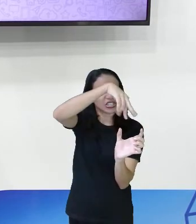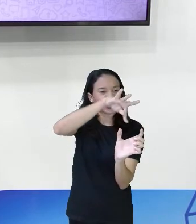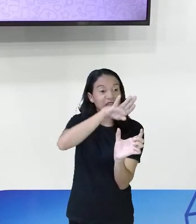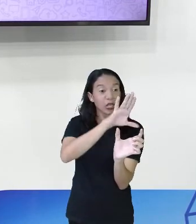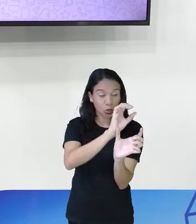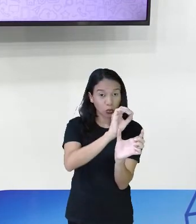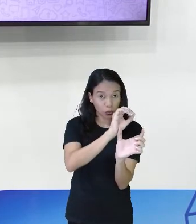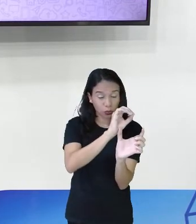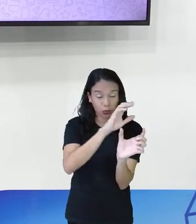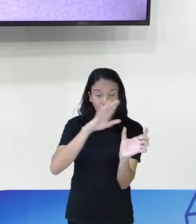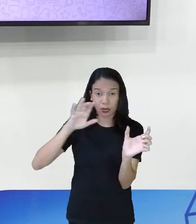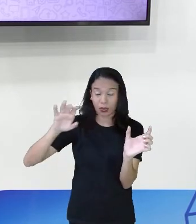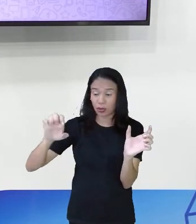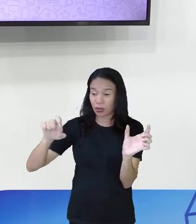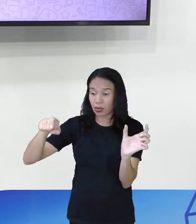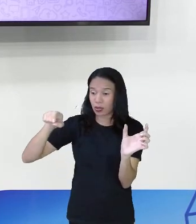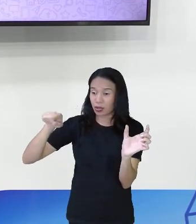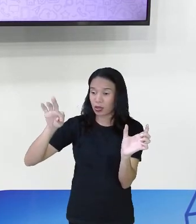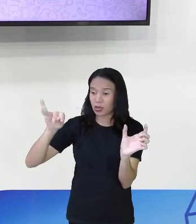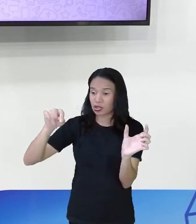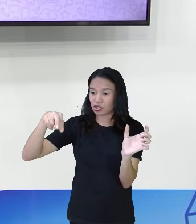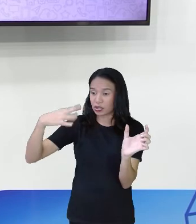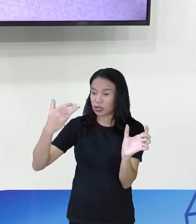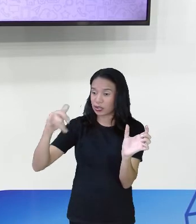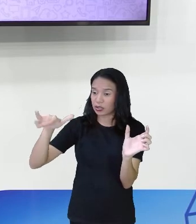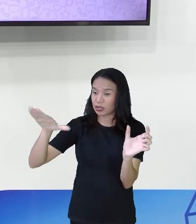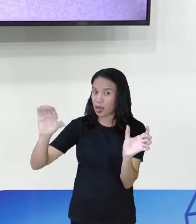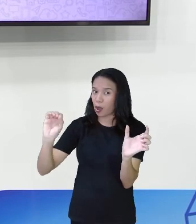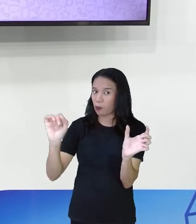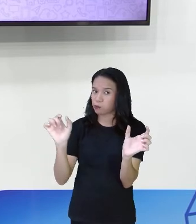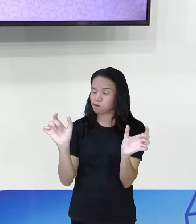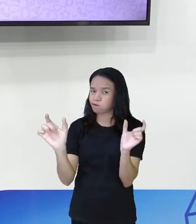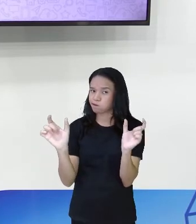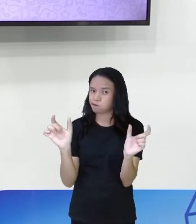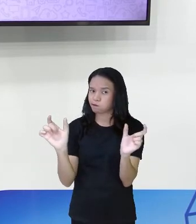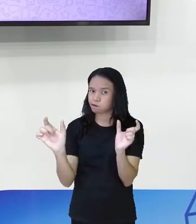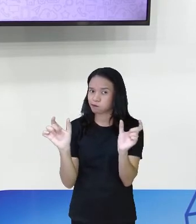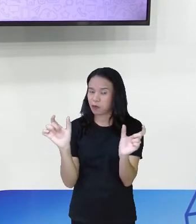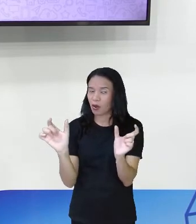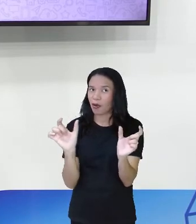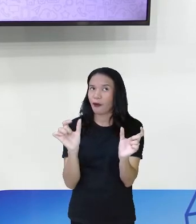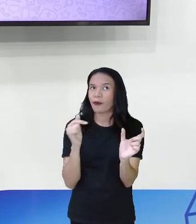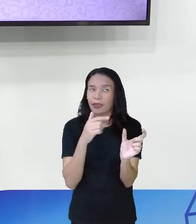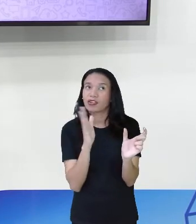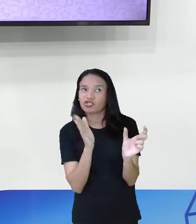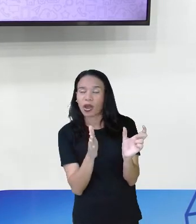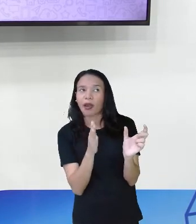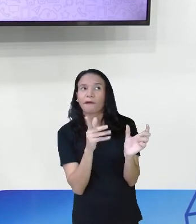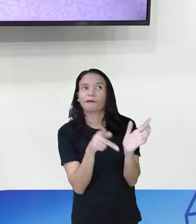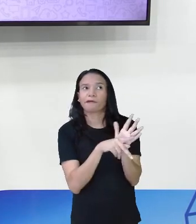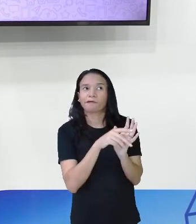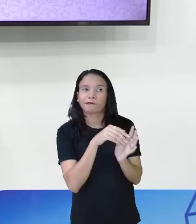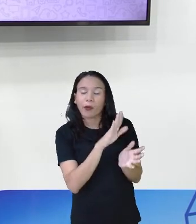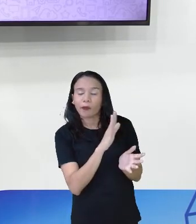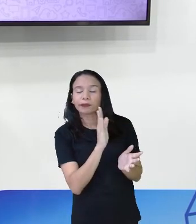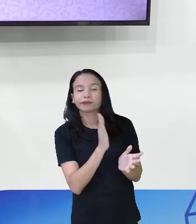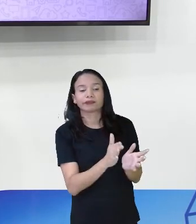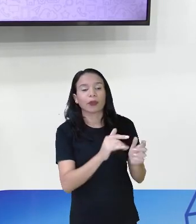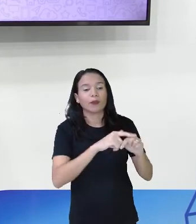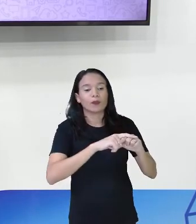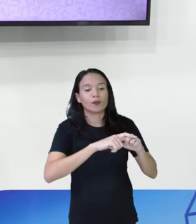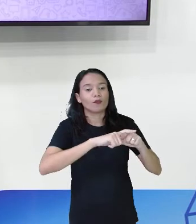que está em extinção? Pela minha pergunta, eu já dei uma dica, ó. Eu disse foi extinto